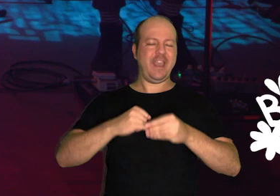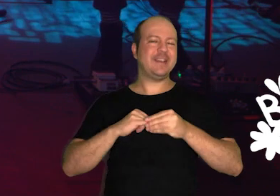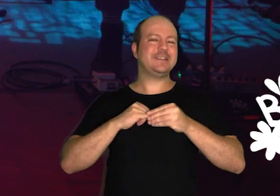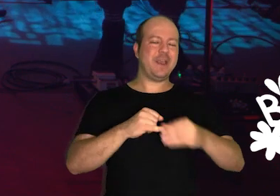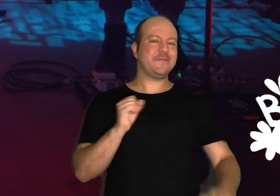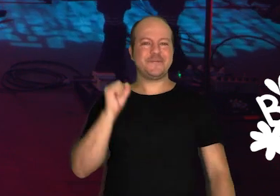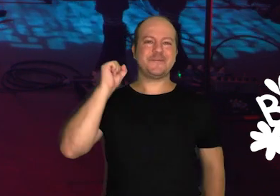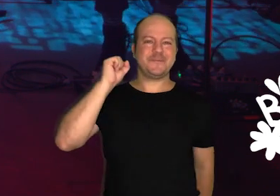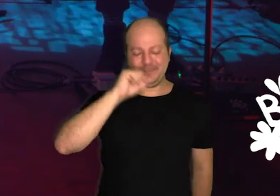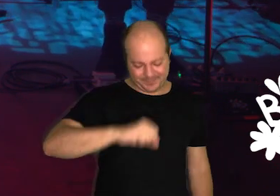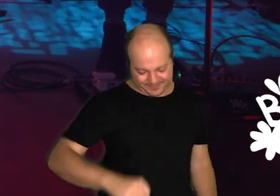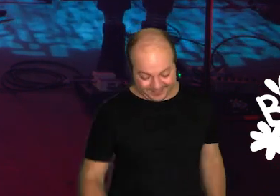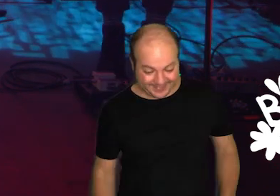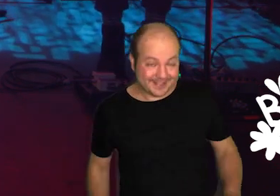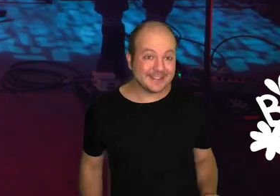Fufu!